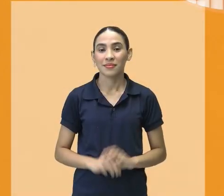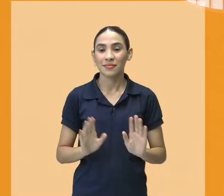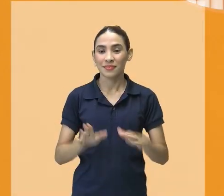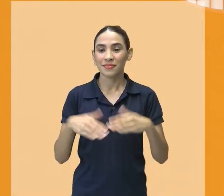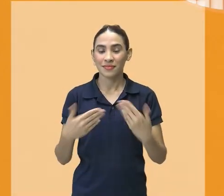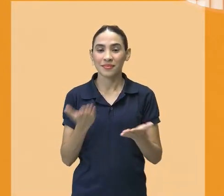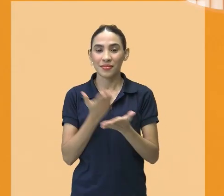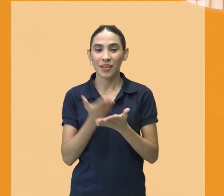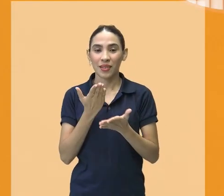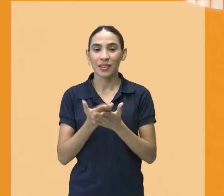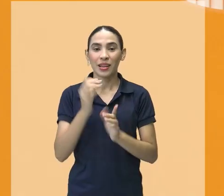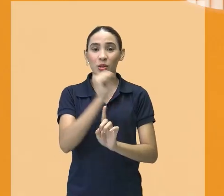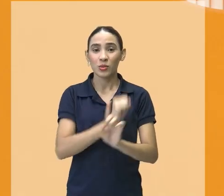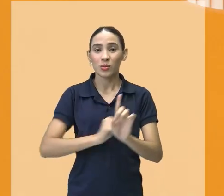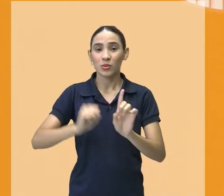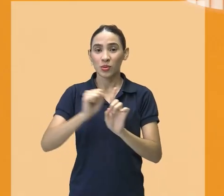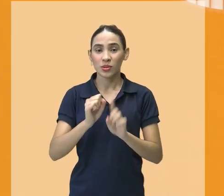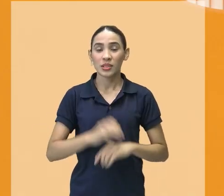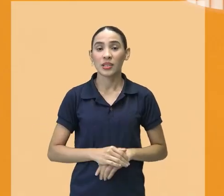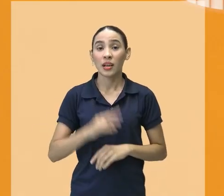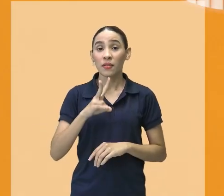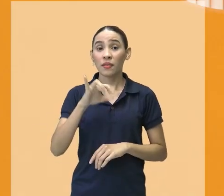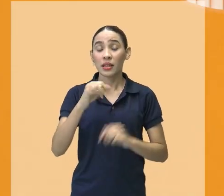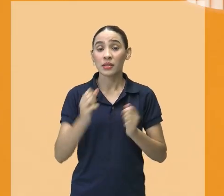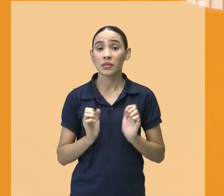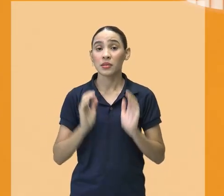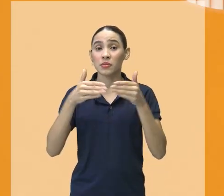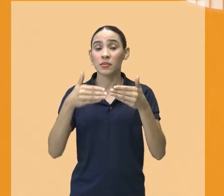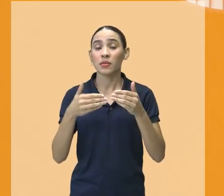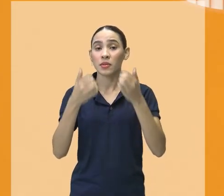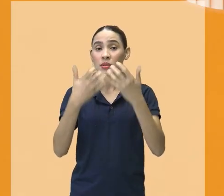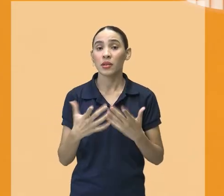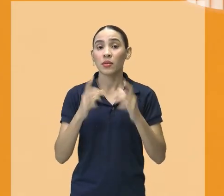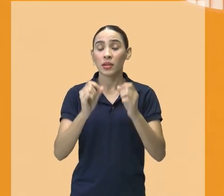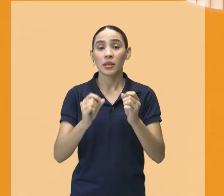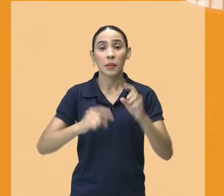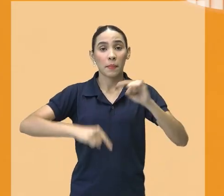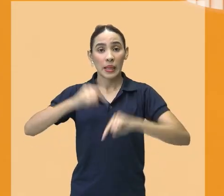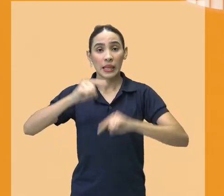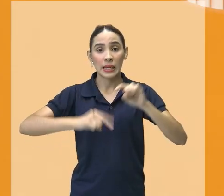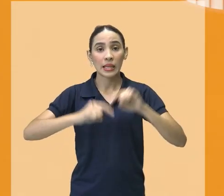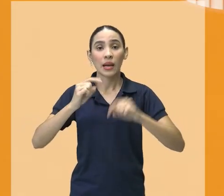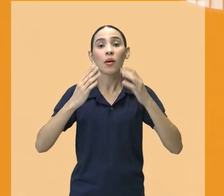Esta aula de Sociologia vai tratar de recursos naturais,